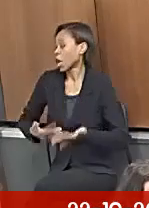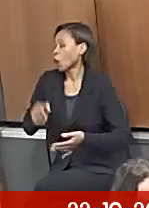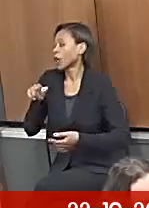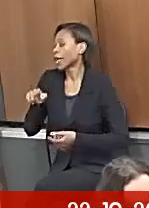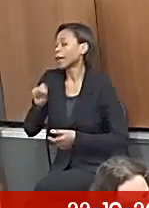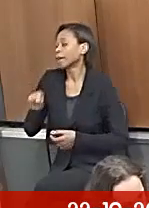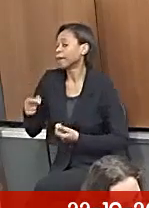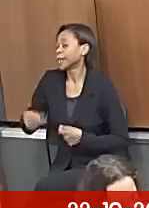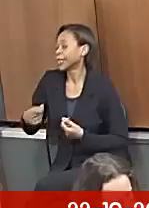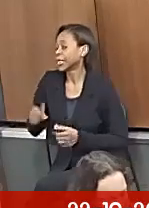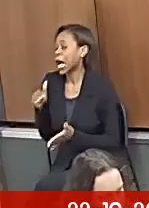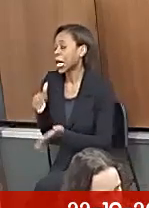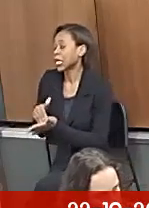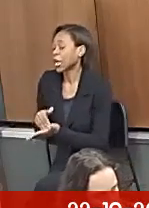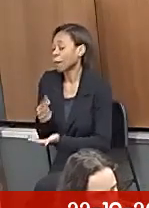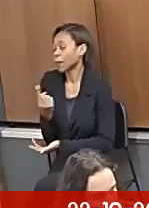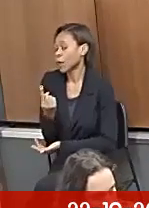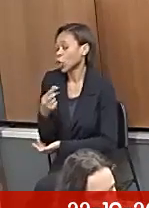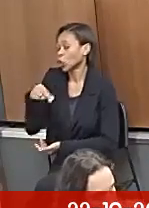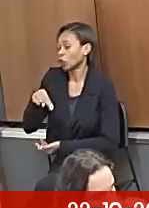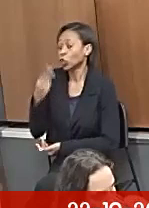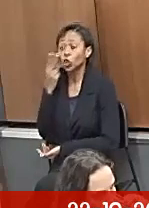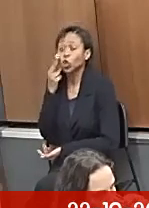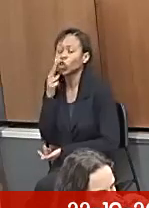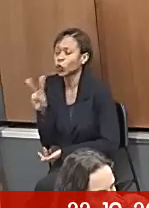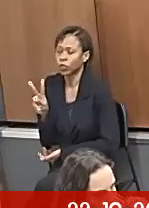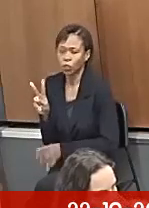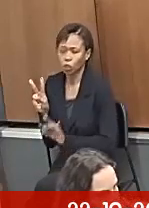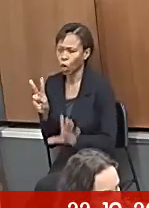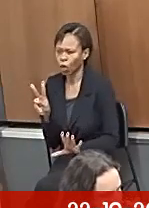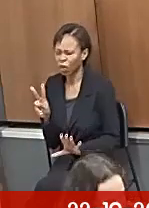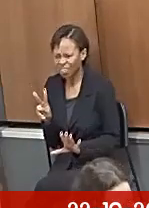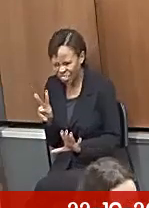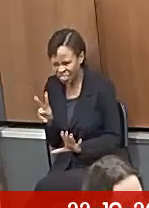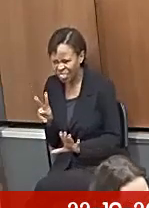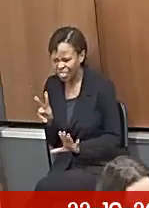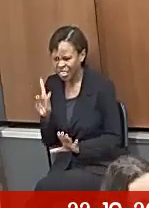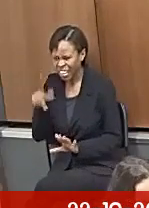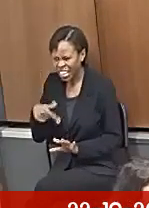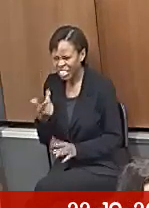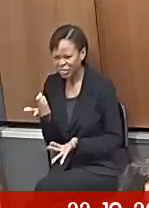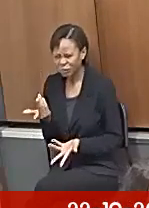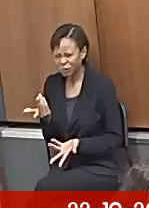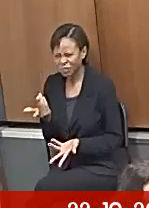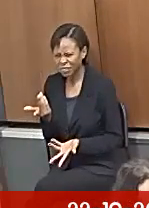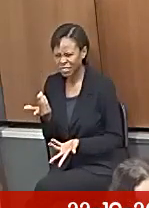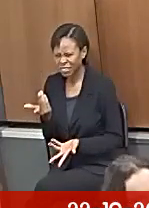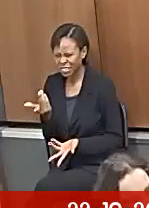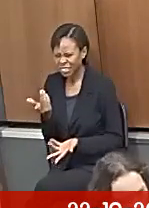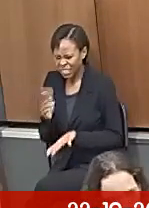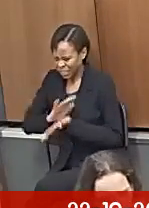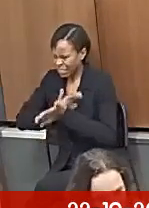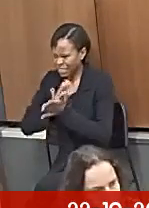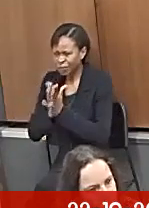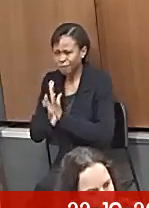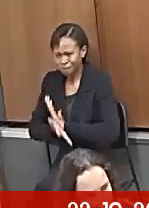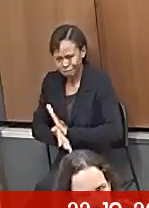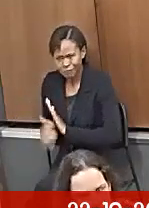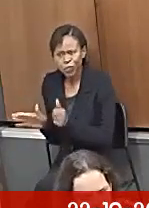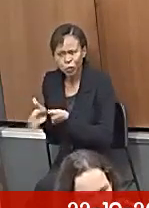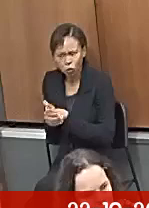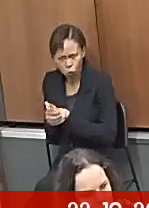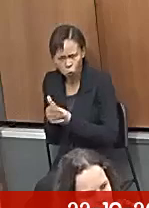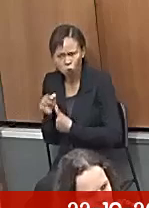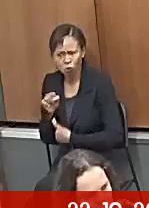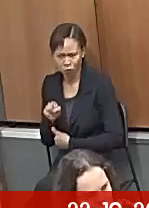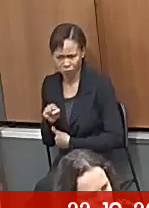até dia 1º de novembro, até daqui a 2 dias. Isso é uma recusa velada de receber. Isso é discriminatório. Isso não